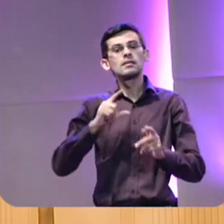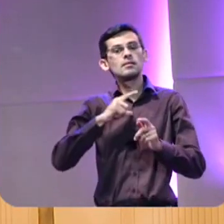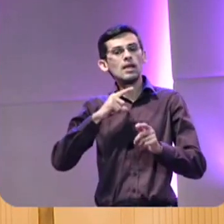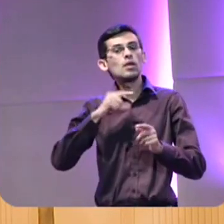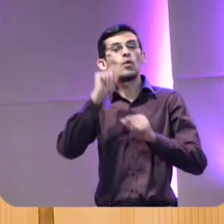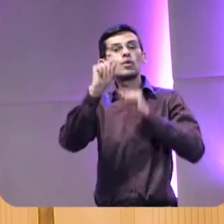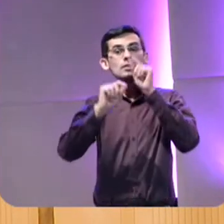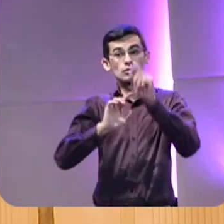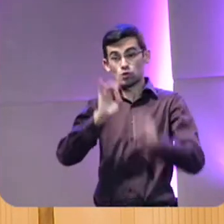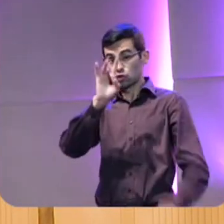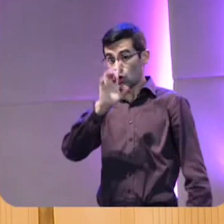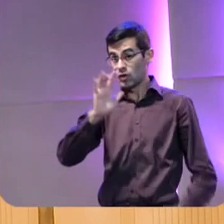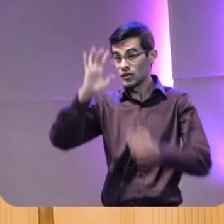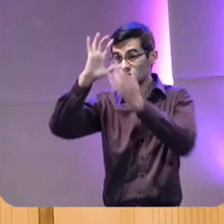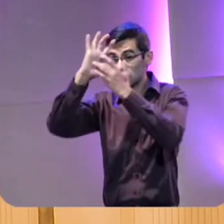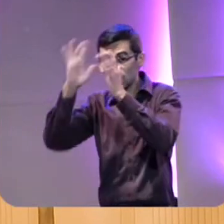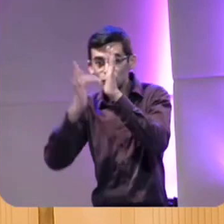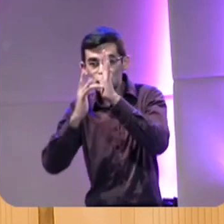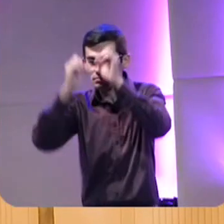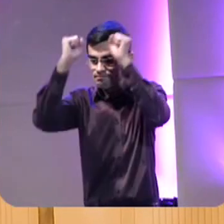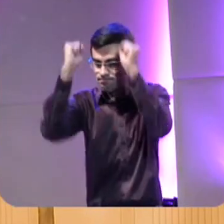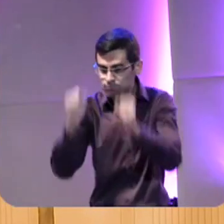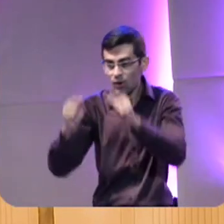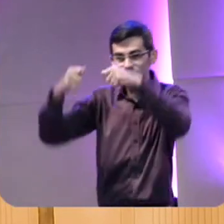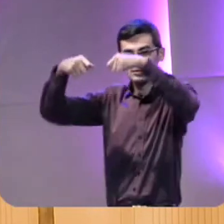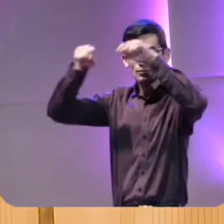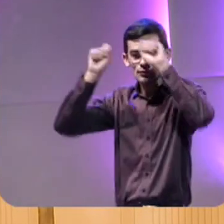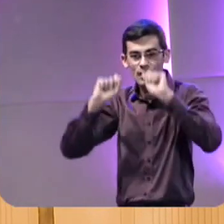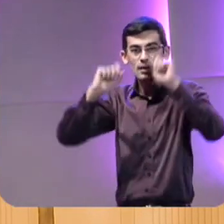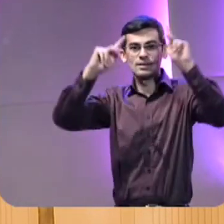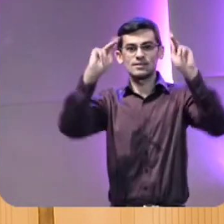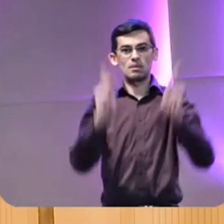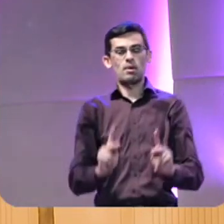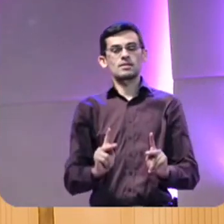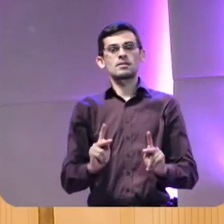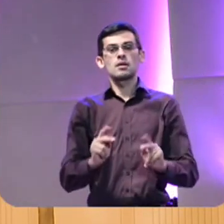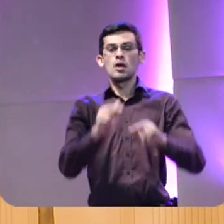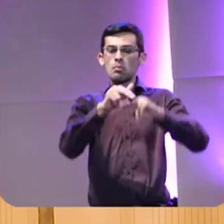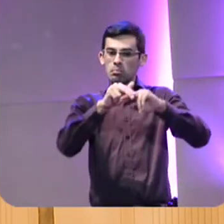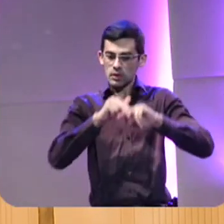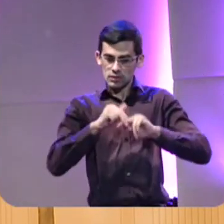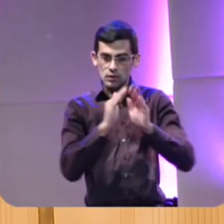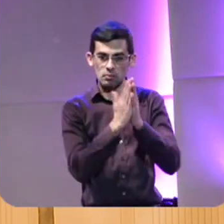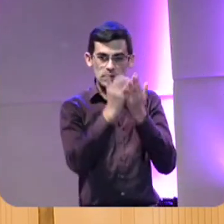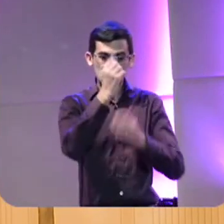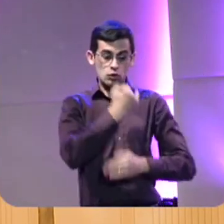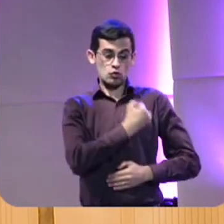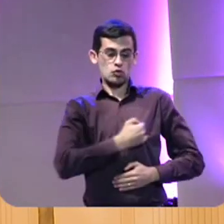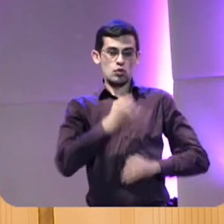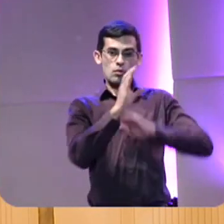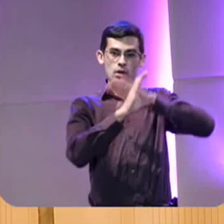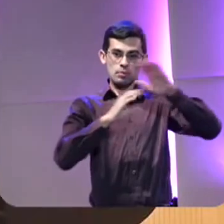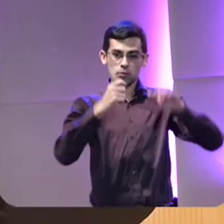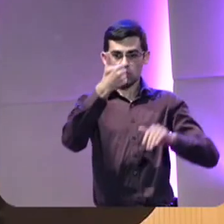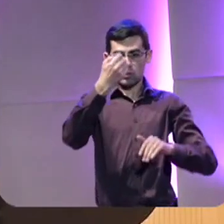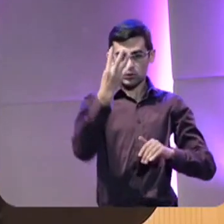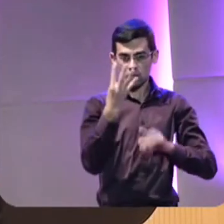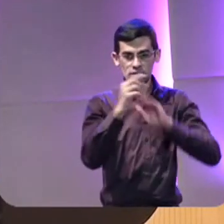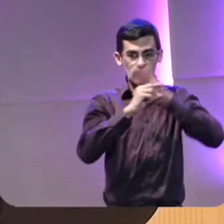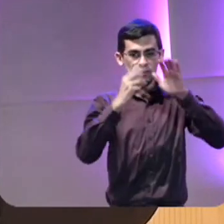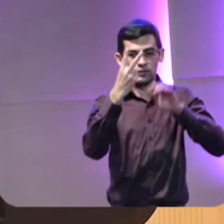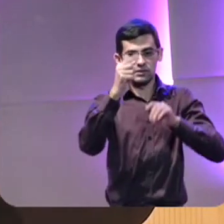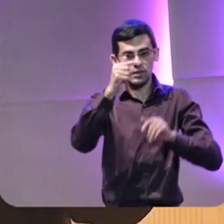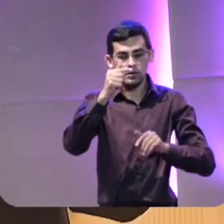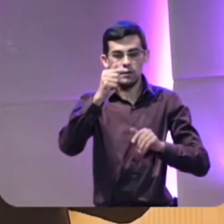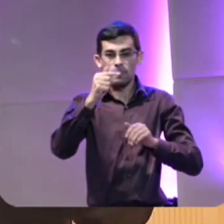origem. Só Jesus pode dar essa paz. E é por isso que a Bíblia vai dizer em João 14, 27,